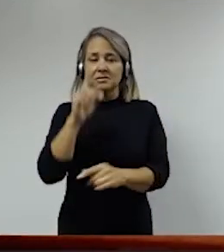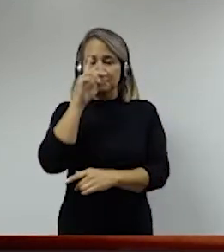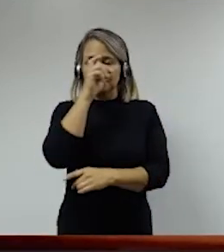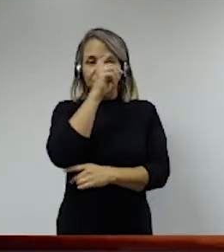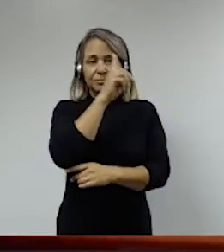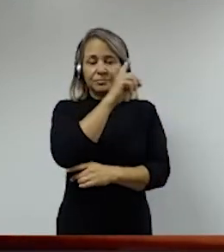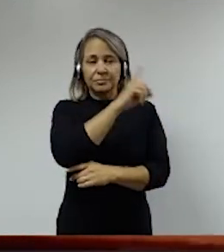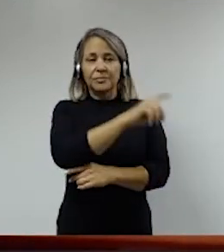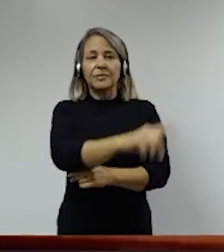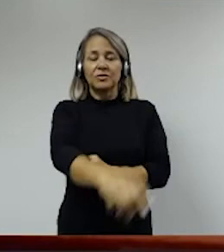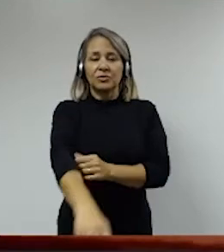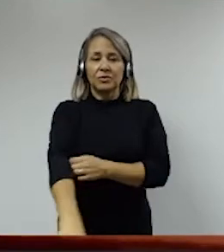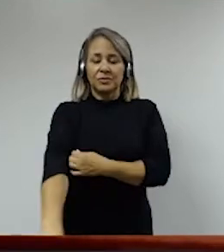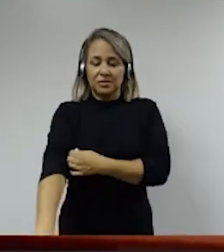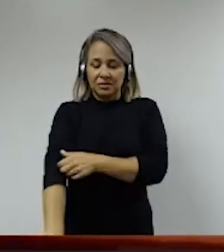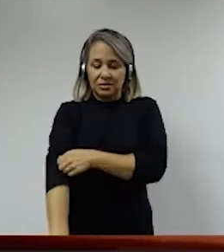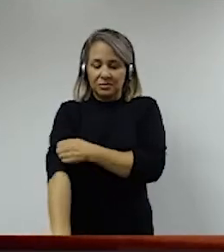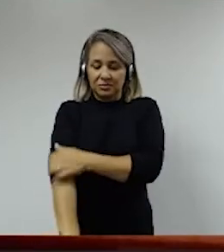dificuldade do